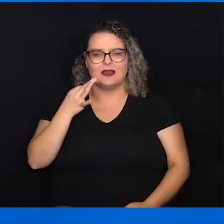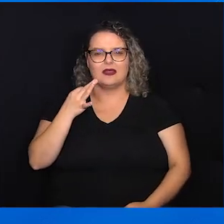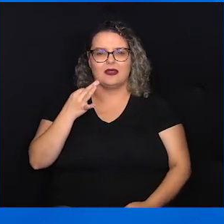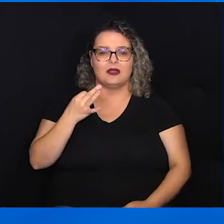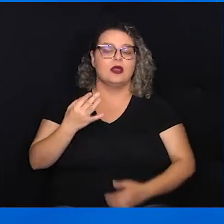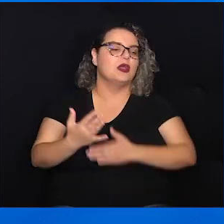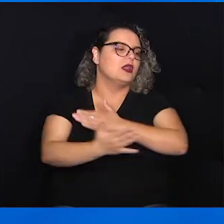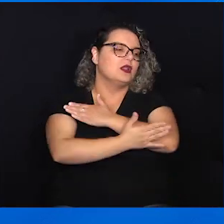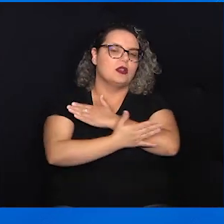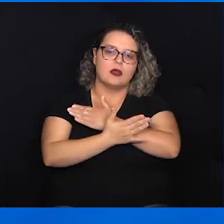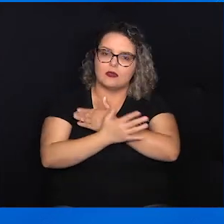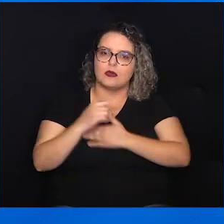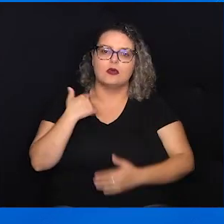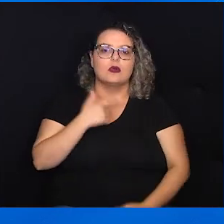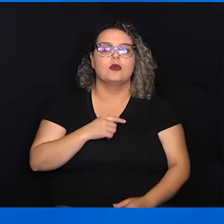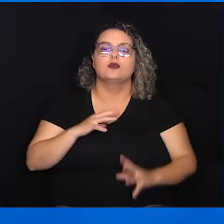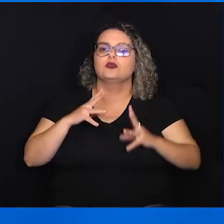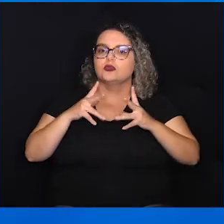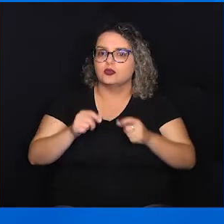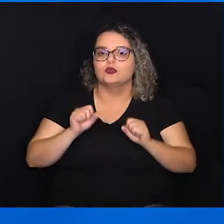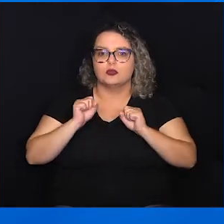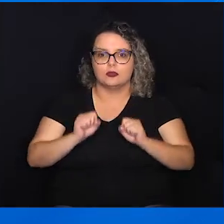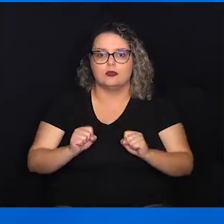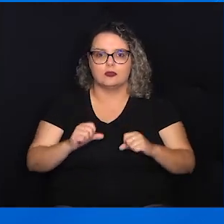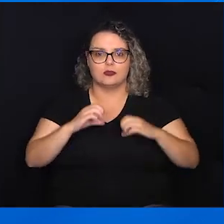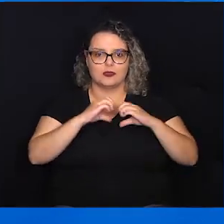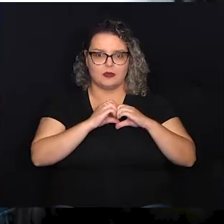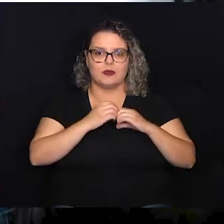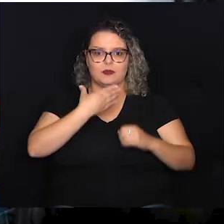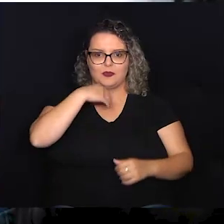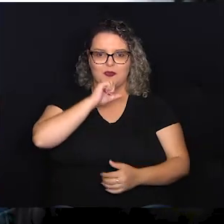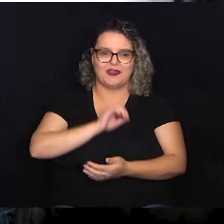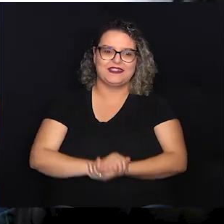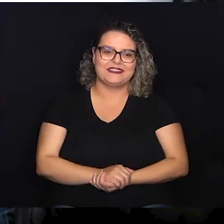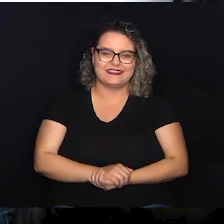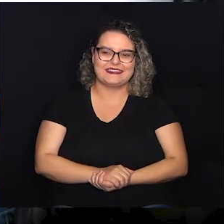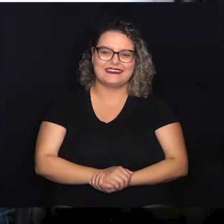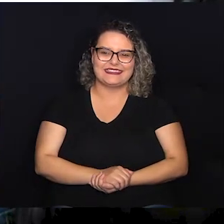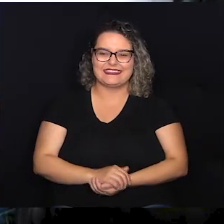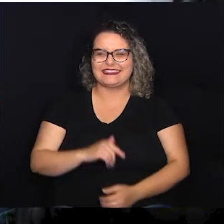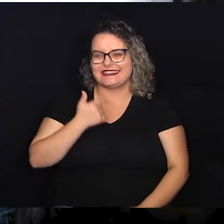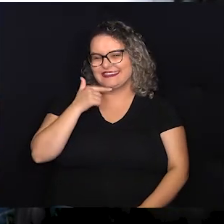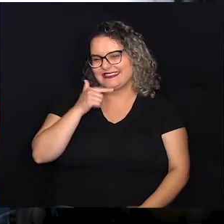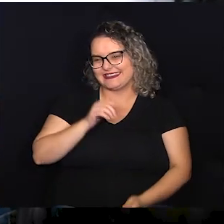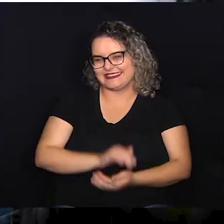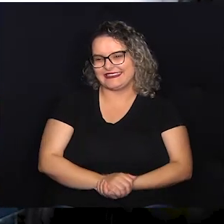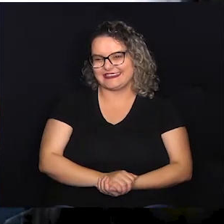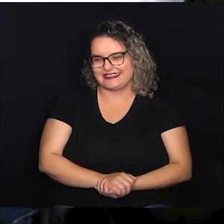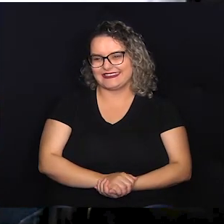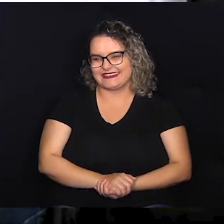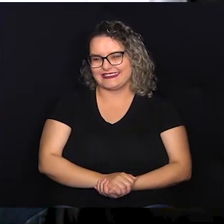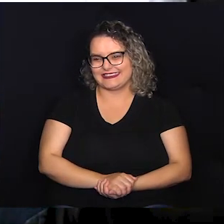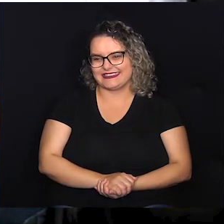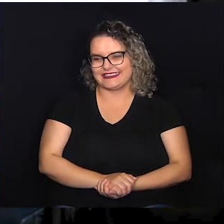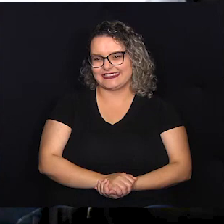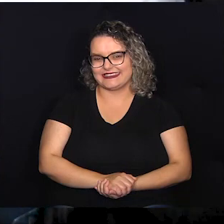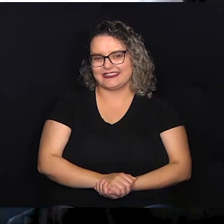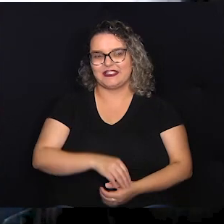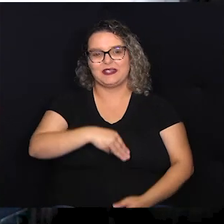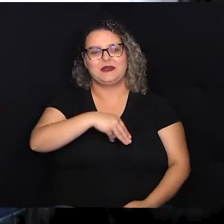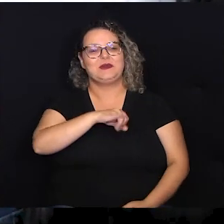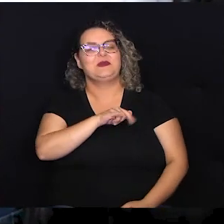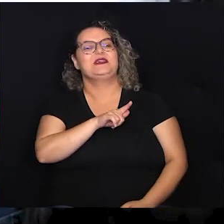procura ajudar a gente com o que ele pode. Eu amo muito meu pai. Olha aí. E